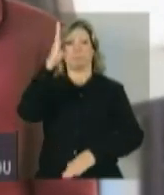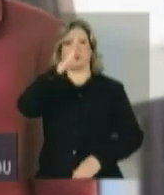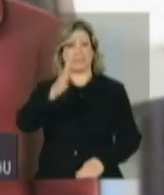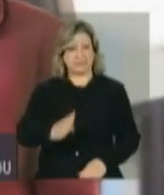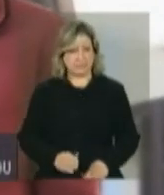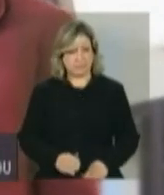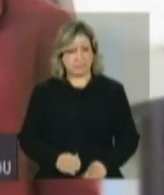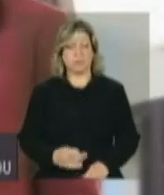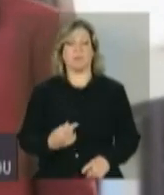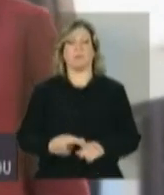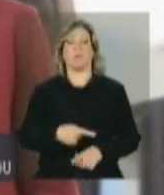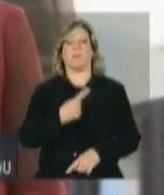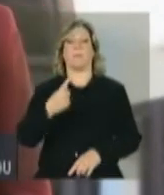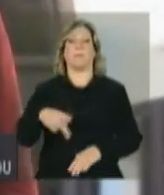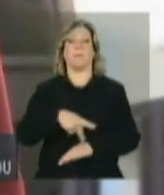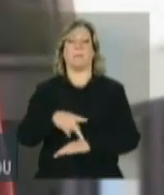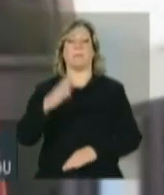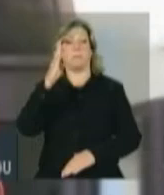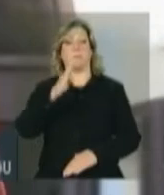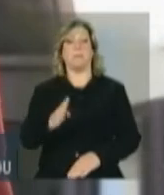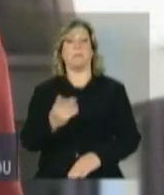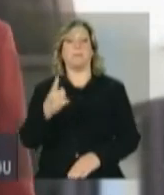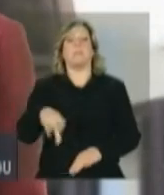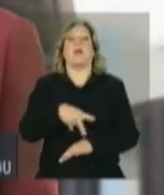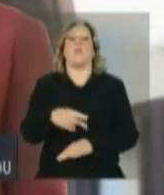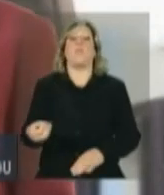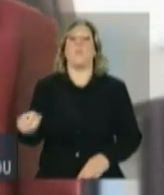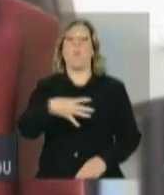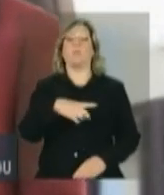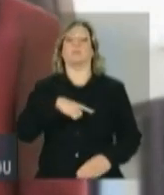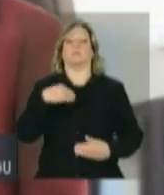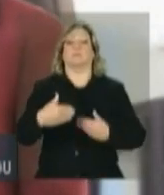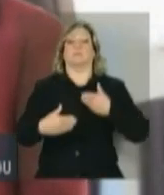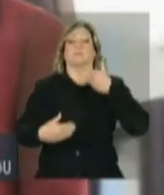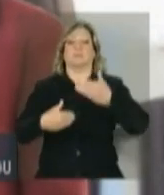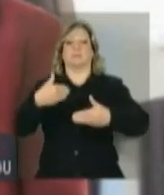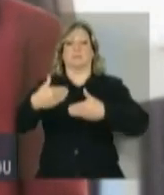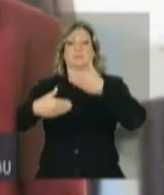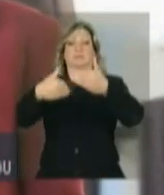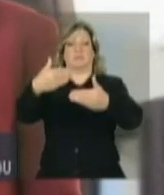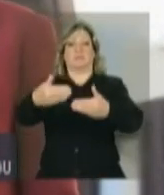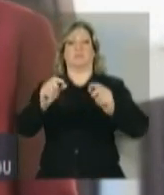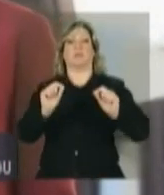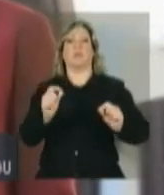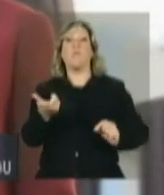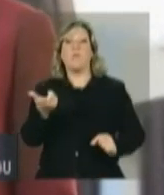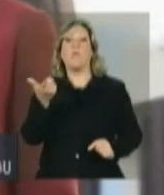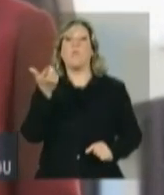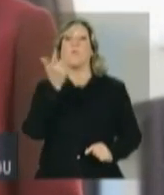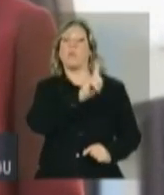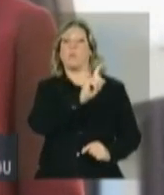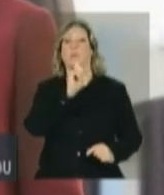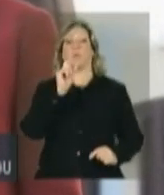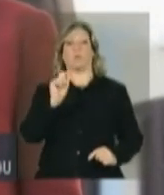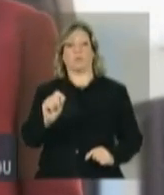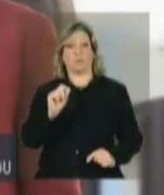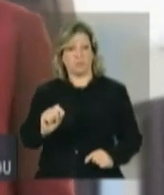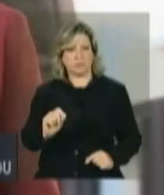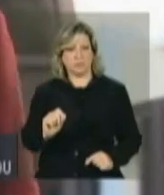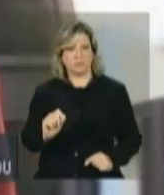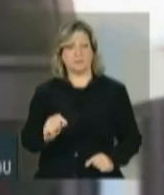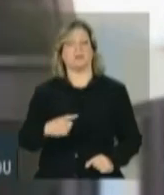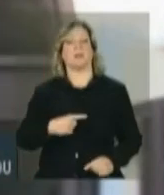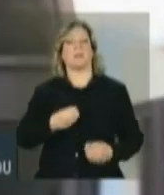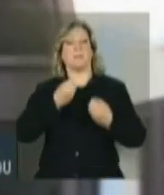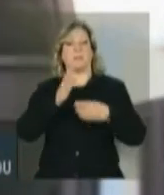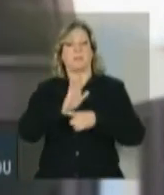país novo, que cresce, que consegue assegurar